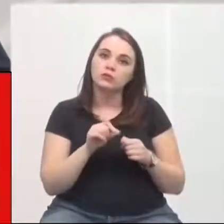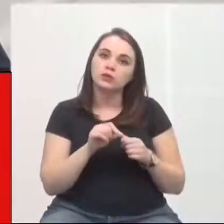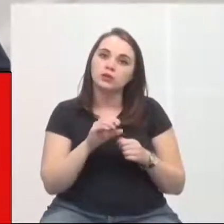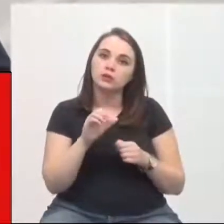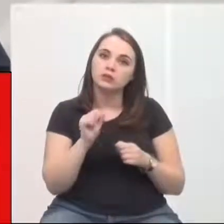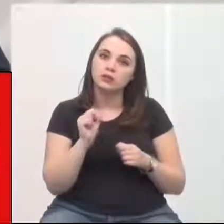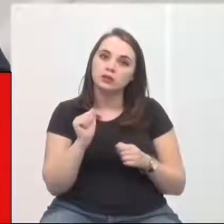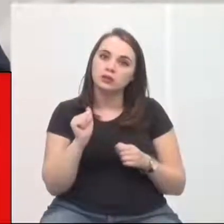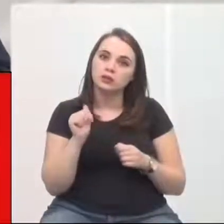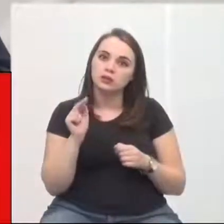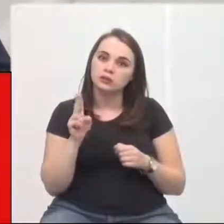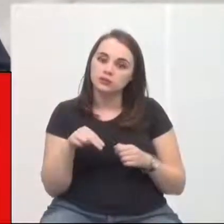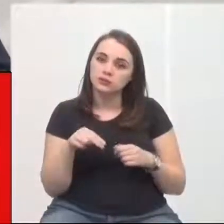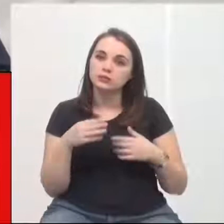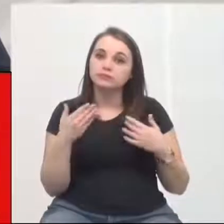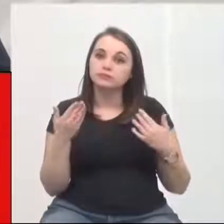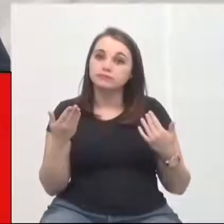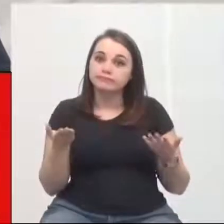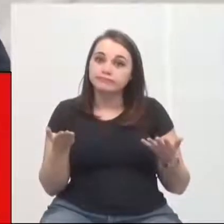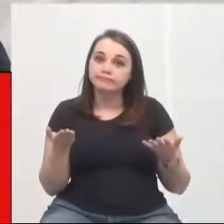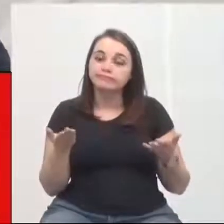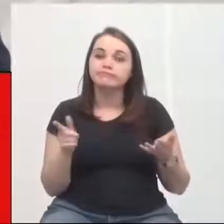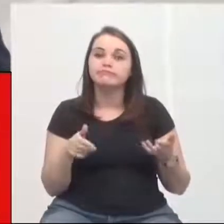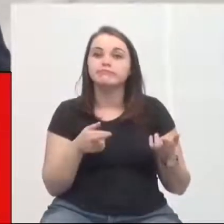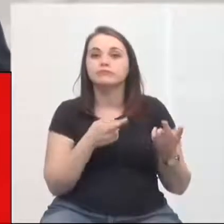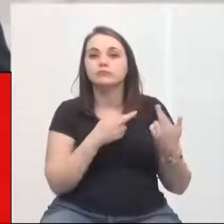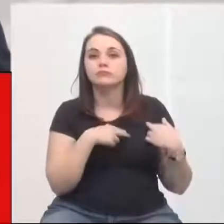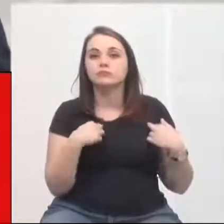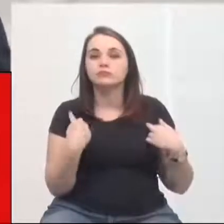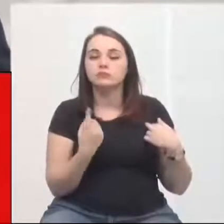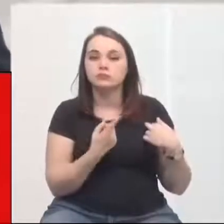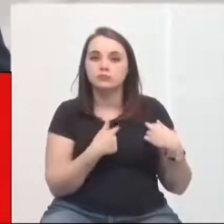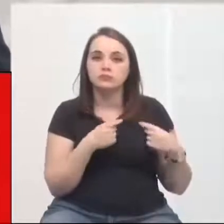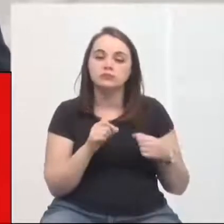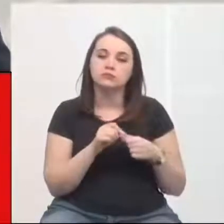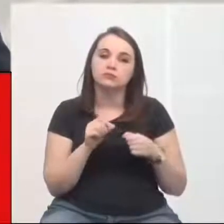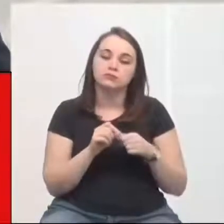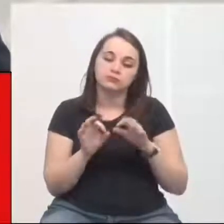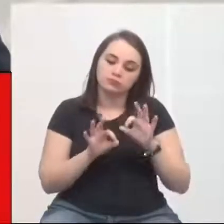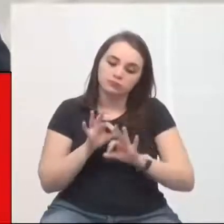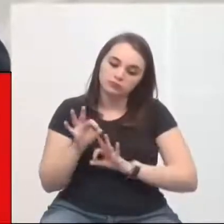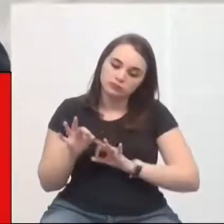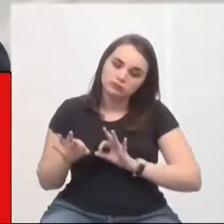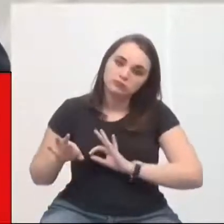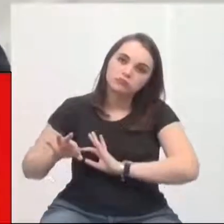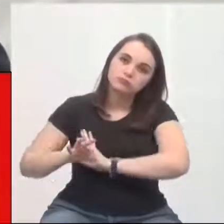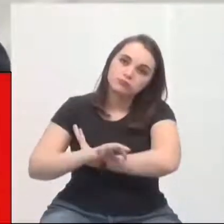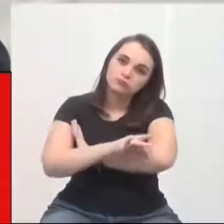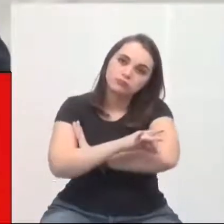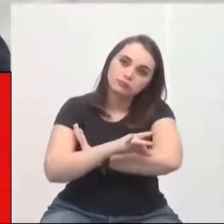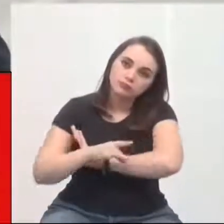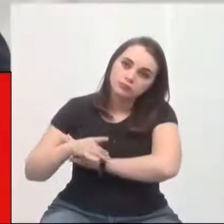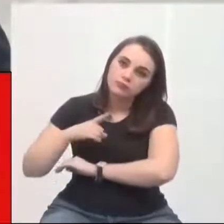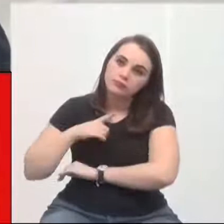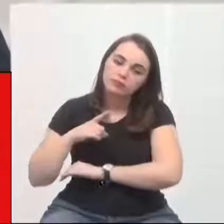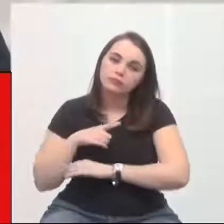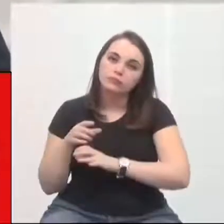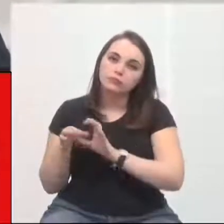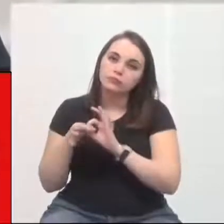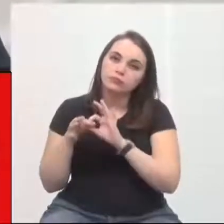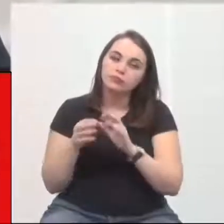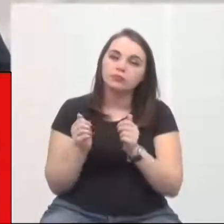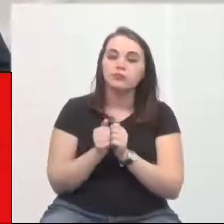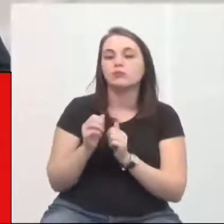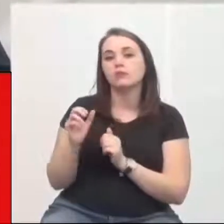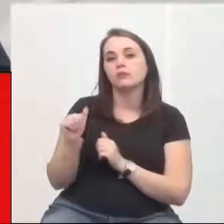de rompimentos de rede, que também é de responsabilidade nossa de fazer o tapamento desses buracos, que temos um convênio com a Kazan. Então,